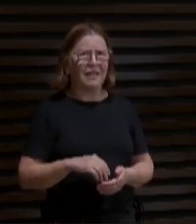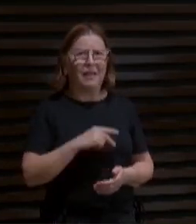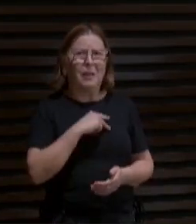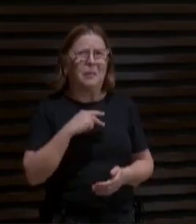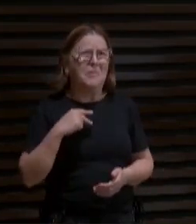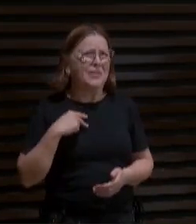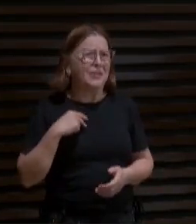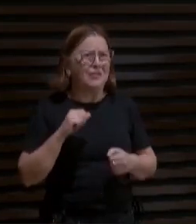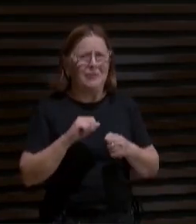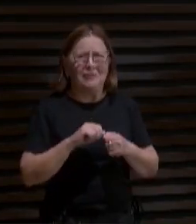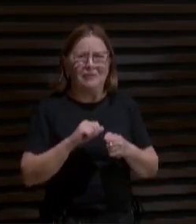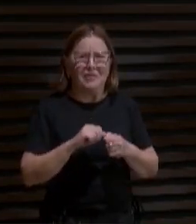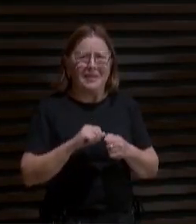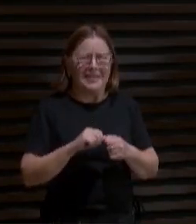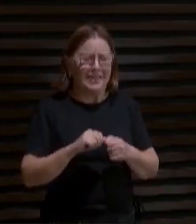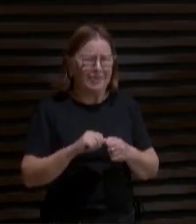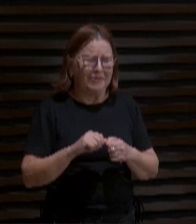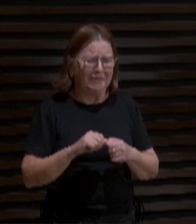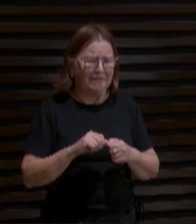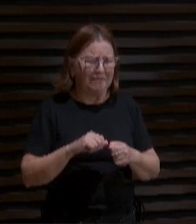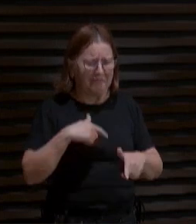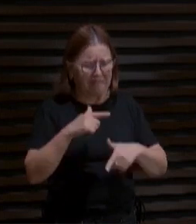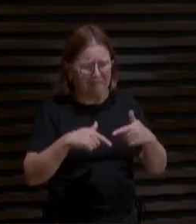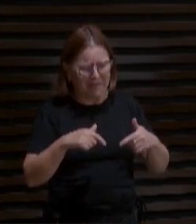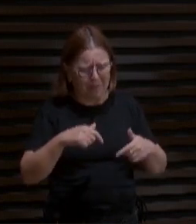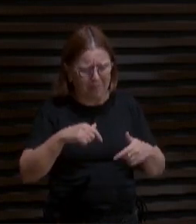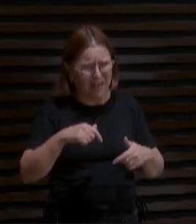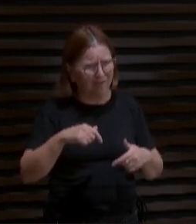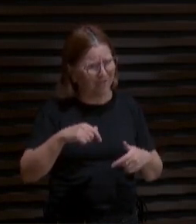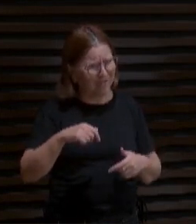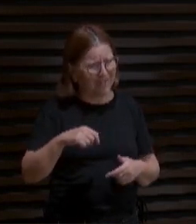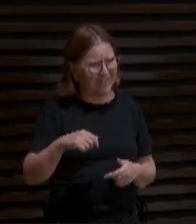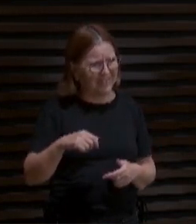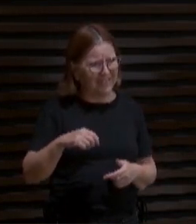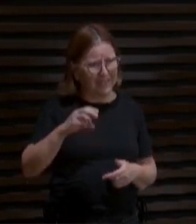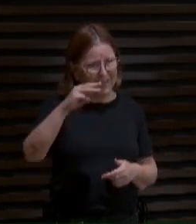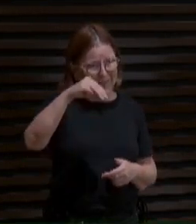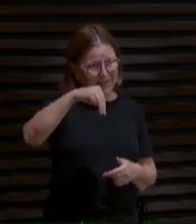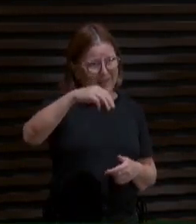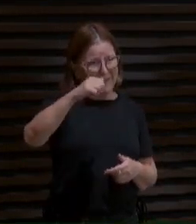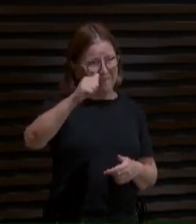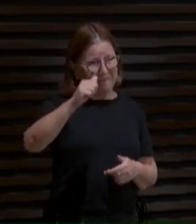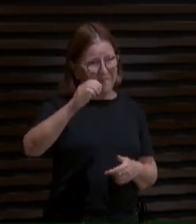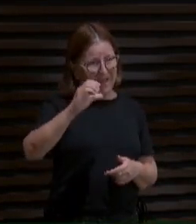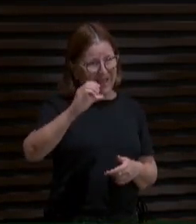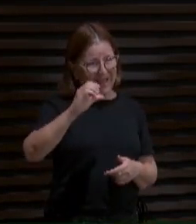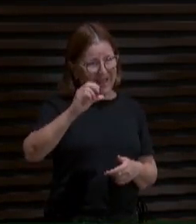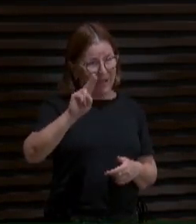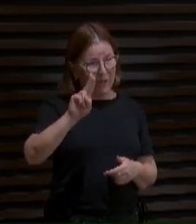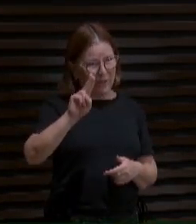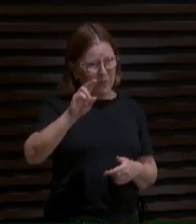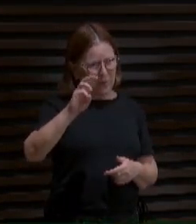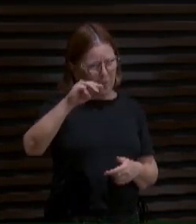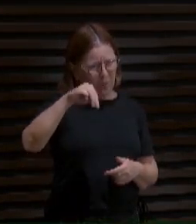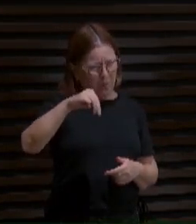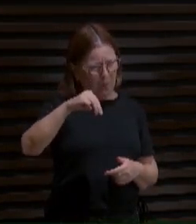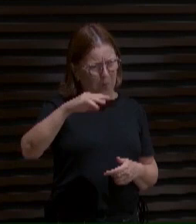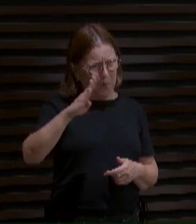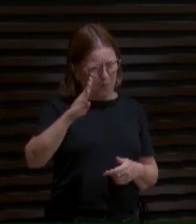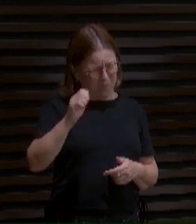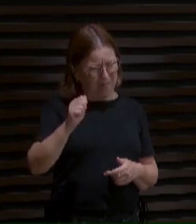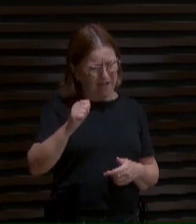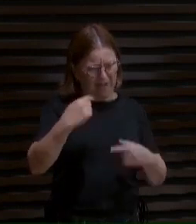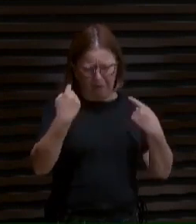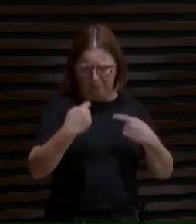uma macumba para mim. Você é de Deus ou não é? Ah, sou. Então, pode enfrentar a macumba e dar um